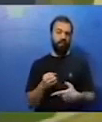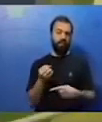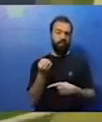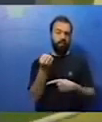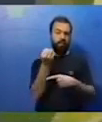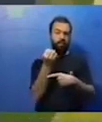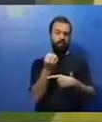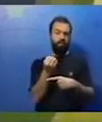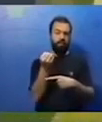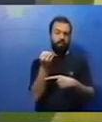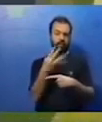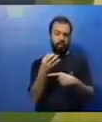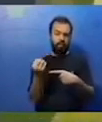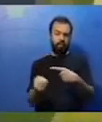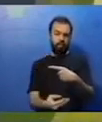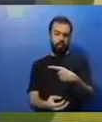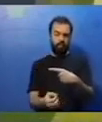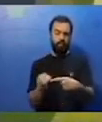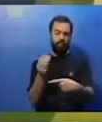percentual.